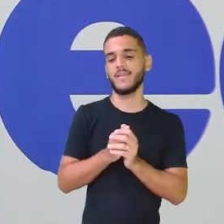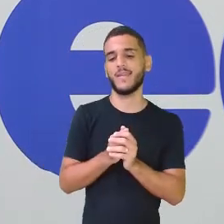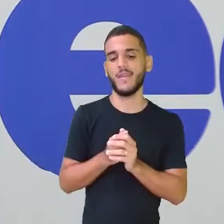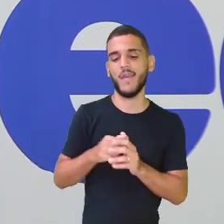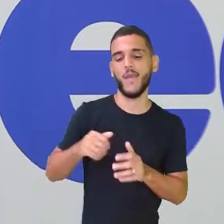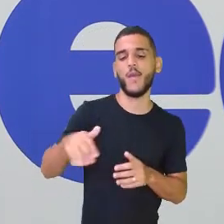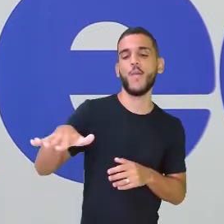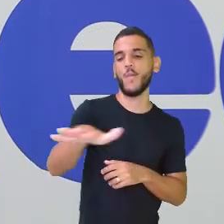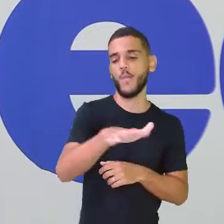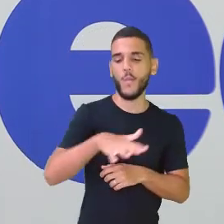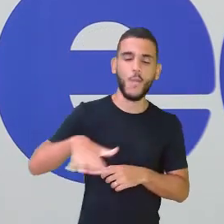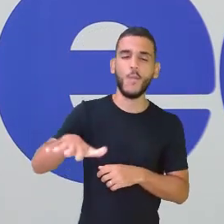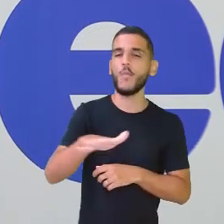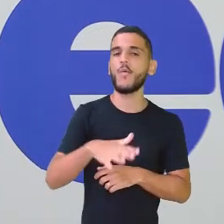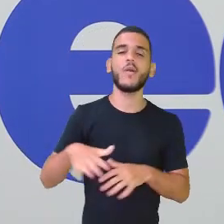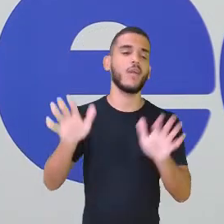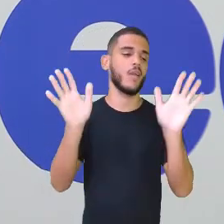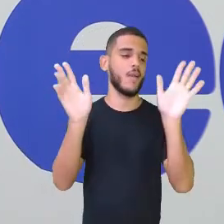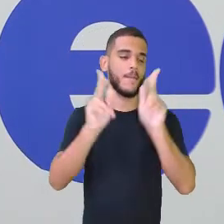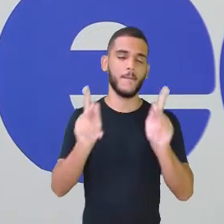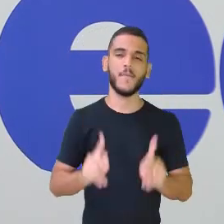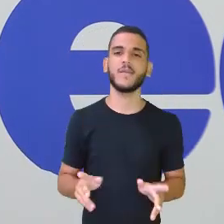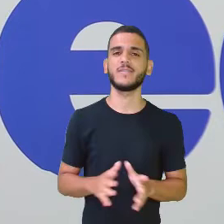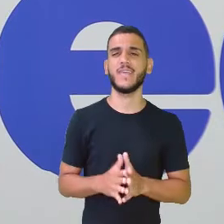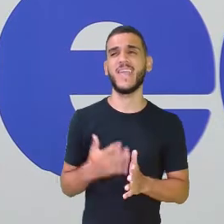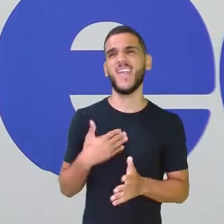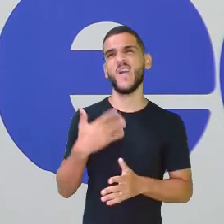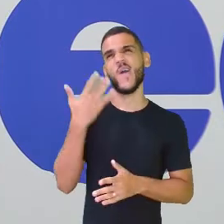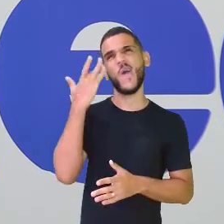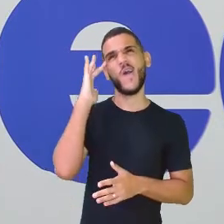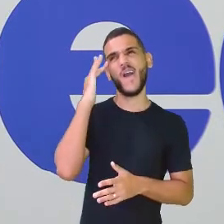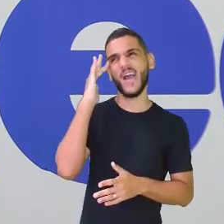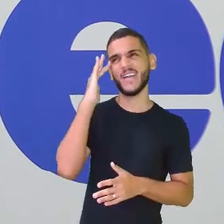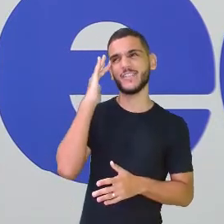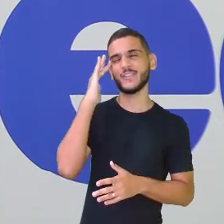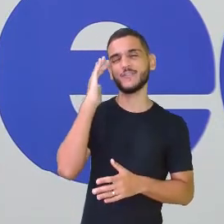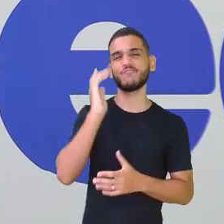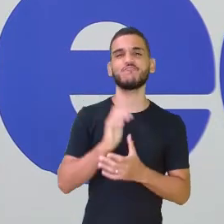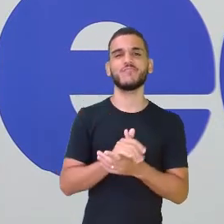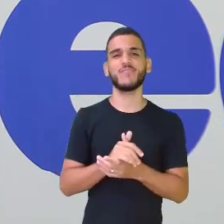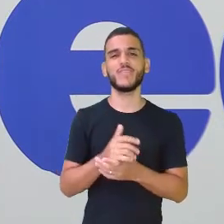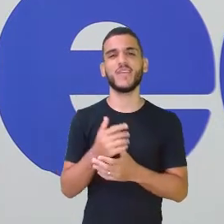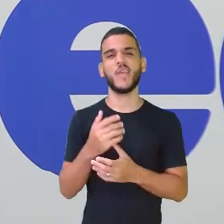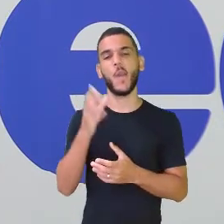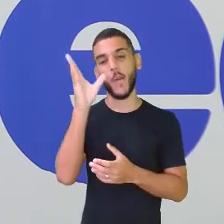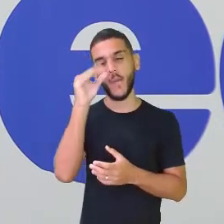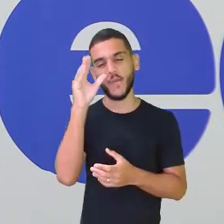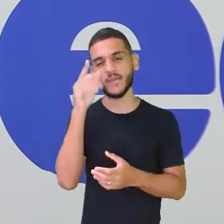tanta curiosidade de conhecer essas pirâmides. Eu prefiro estudá-las em matemática mesmo.